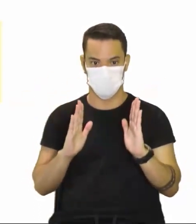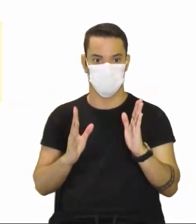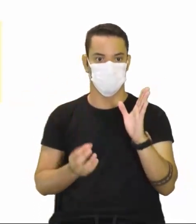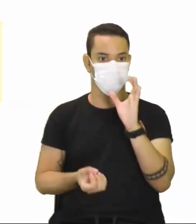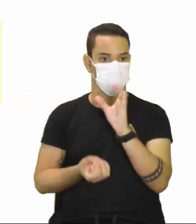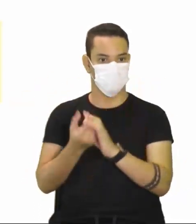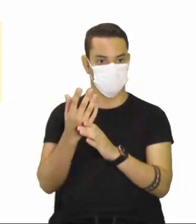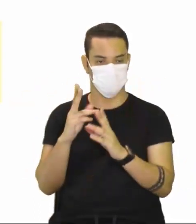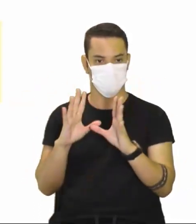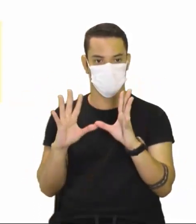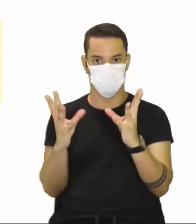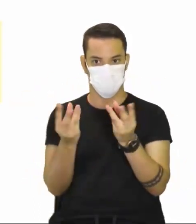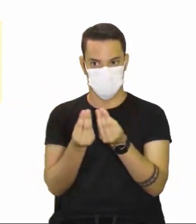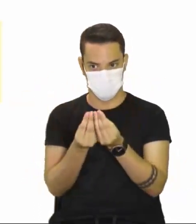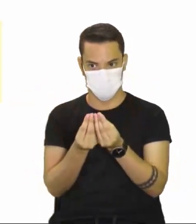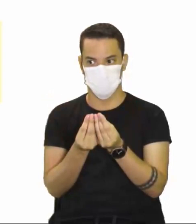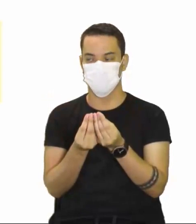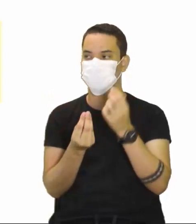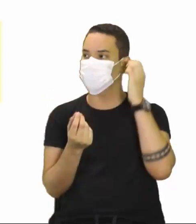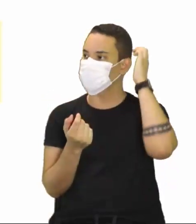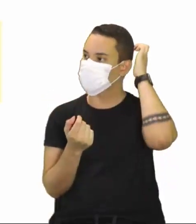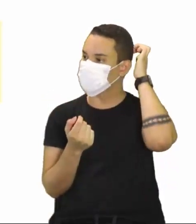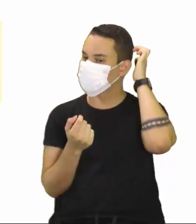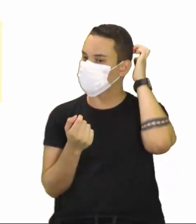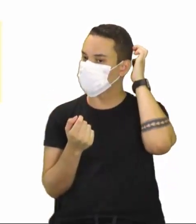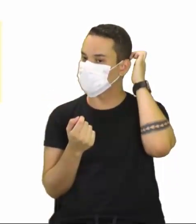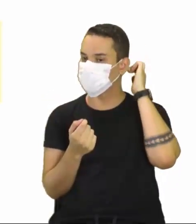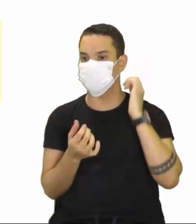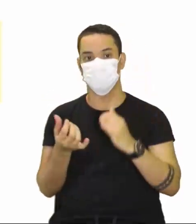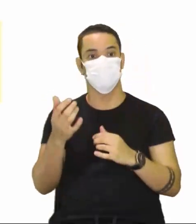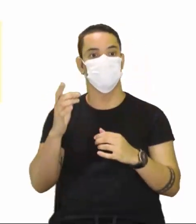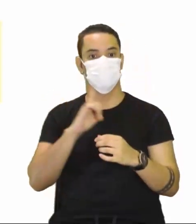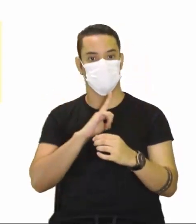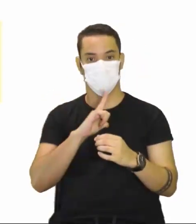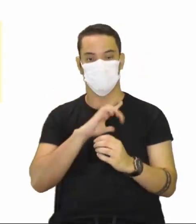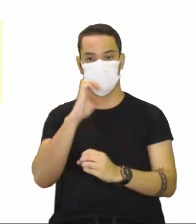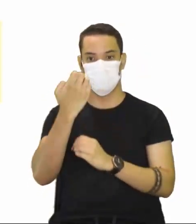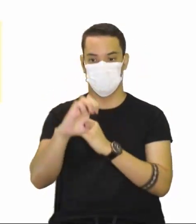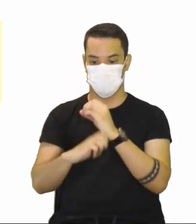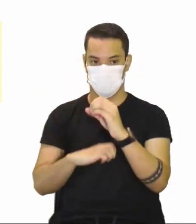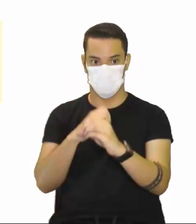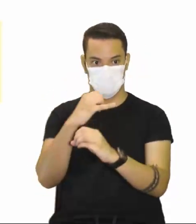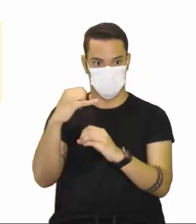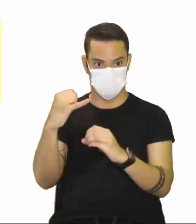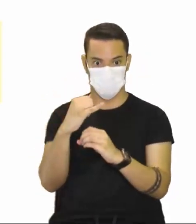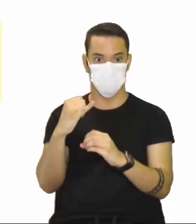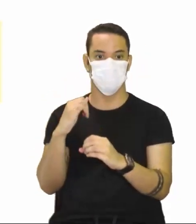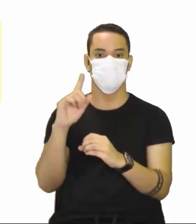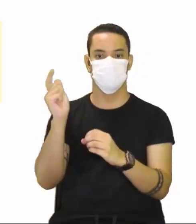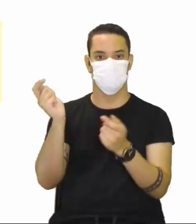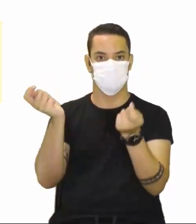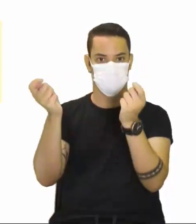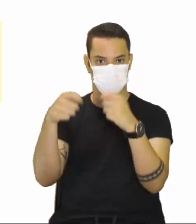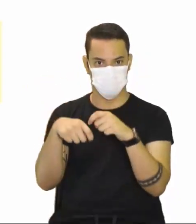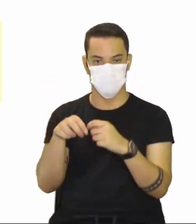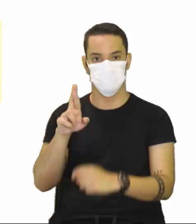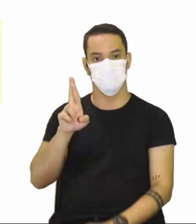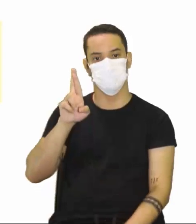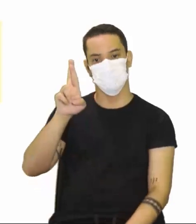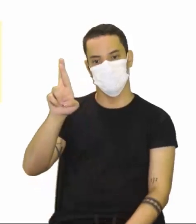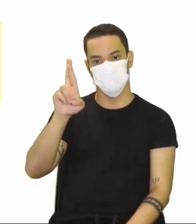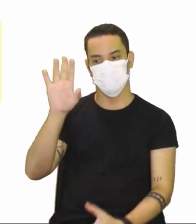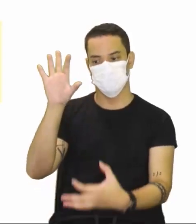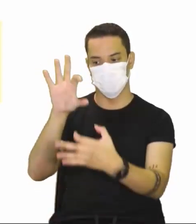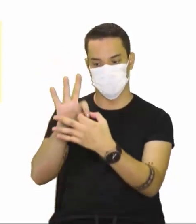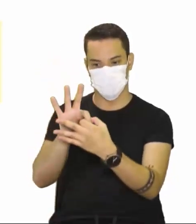durante a formação das moléculas, então, os elétrons da última camada é que são considerados responsáveis